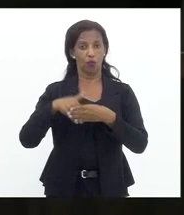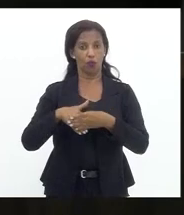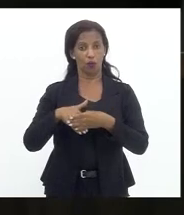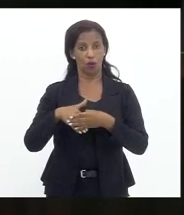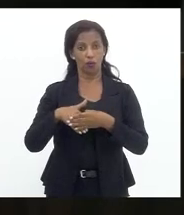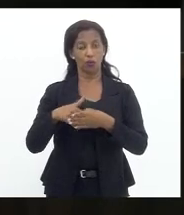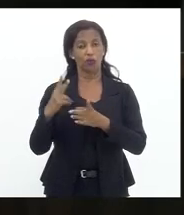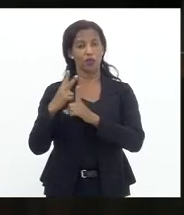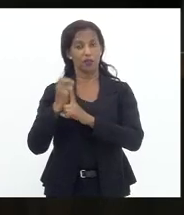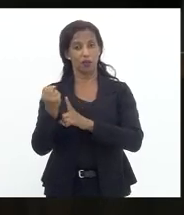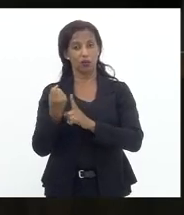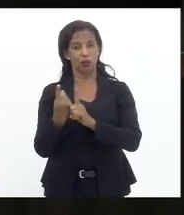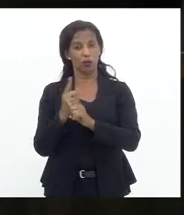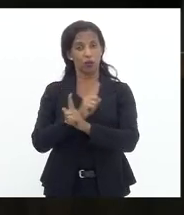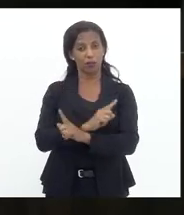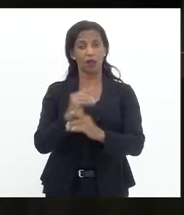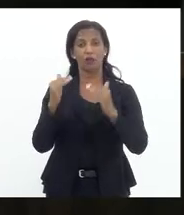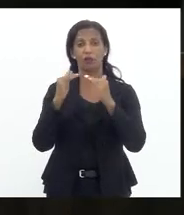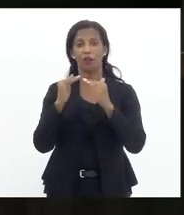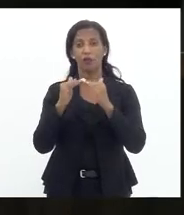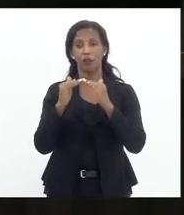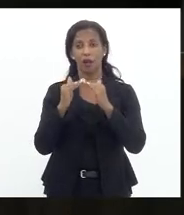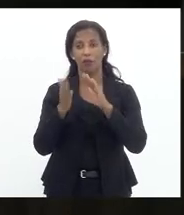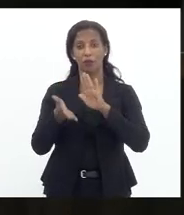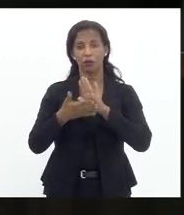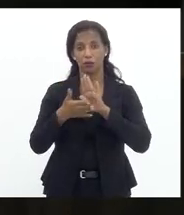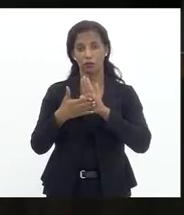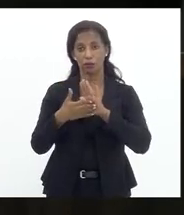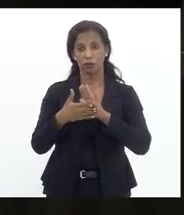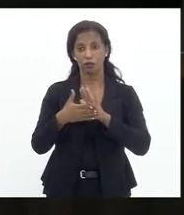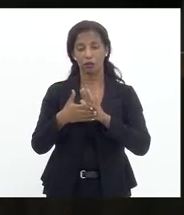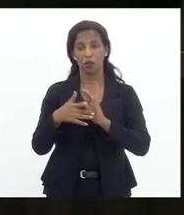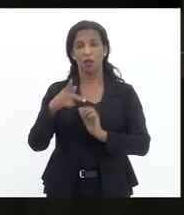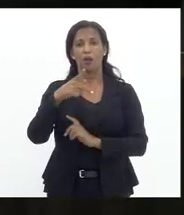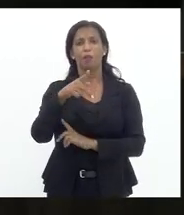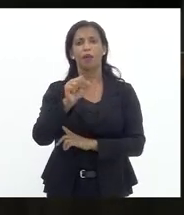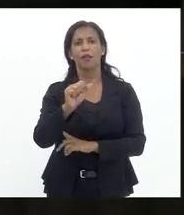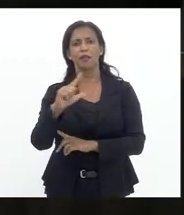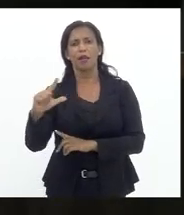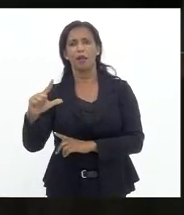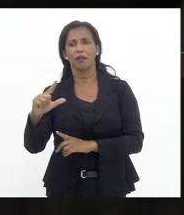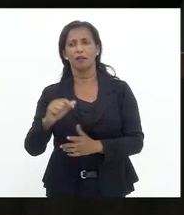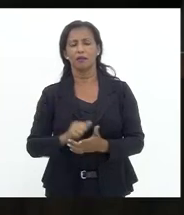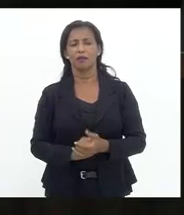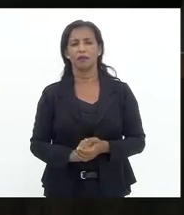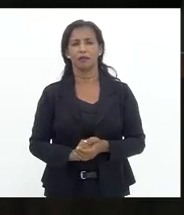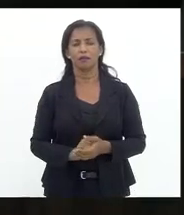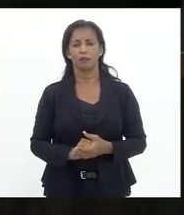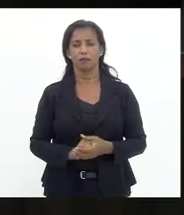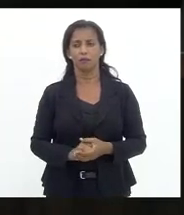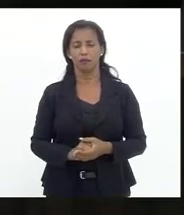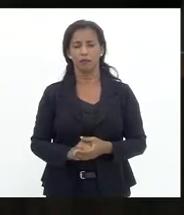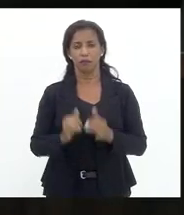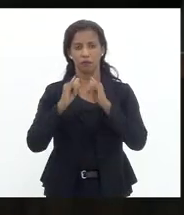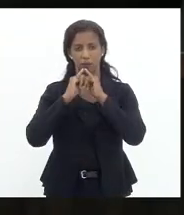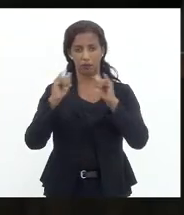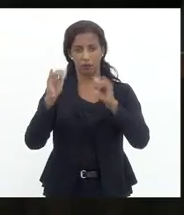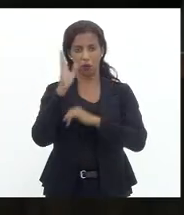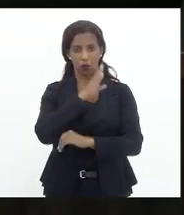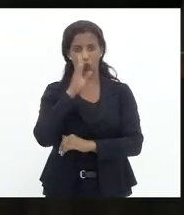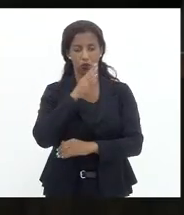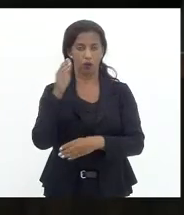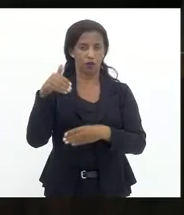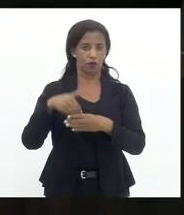é o contrário. Favorável. Voto favorável ao destaque. Voto favorável da bancada do PSL, tá ok? Ok. Anuncio, regime de